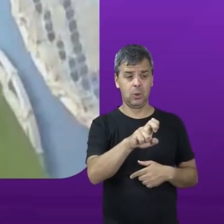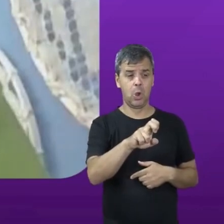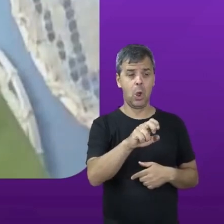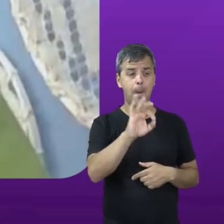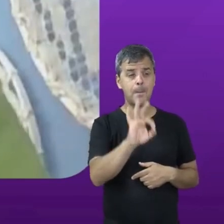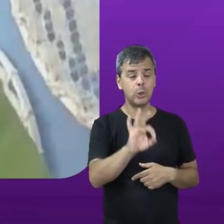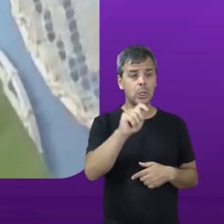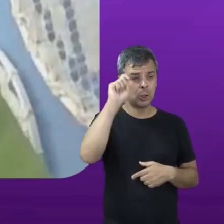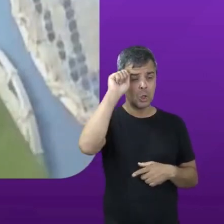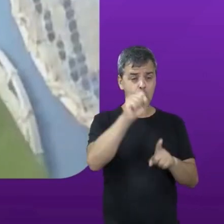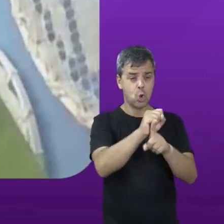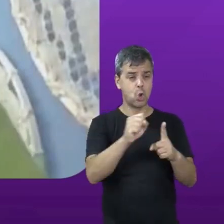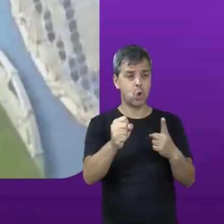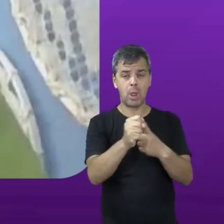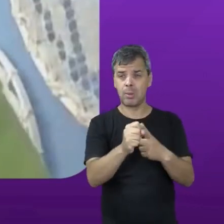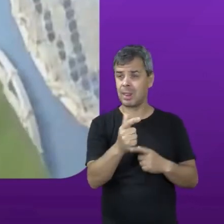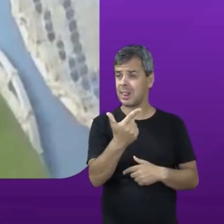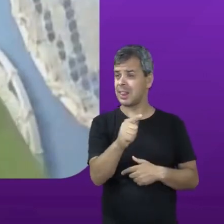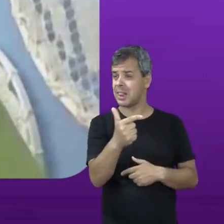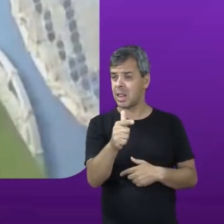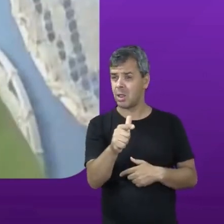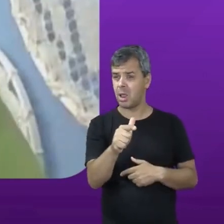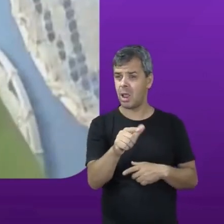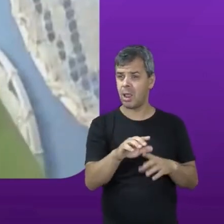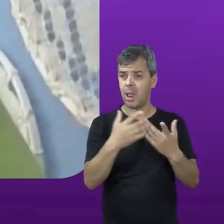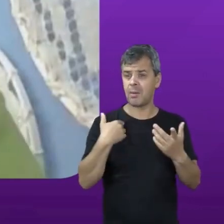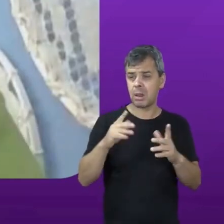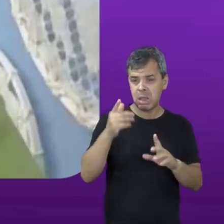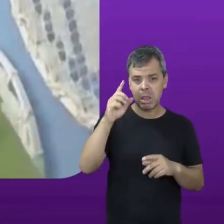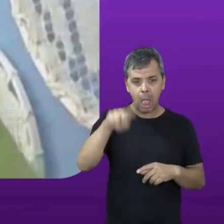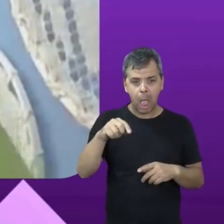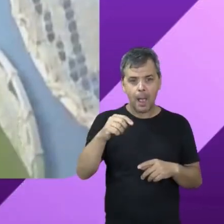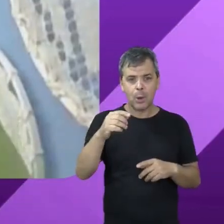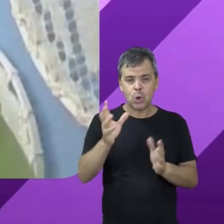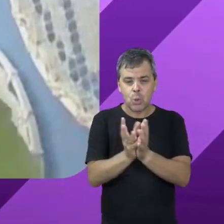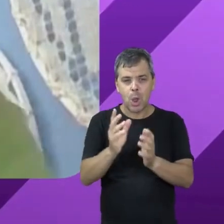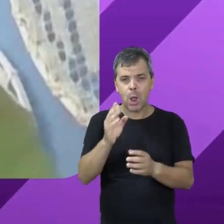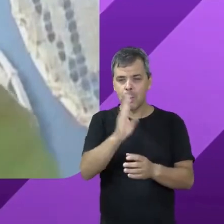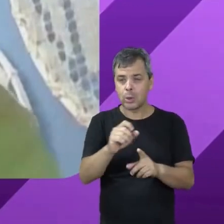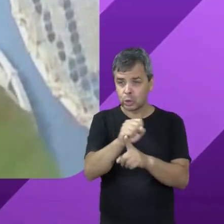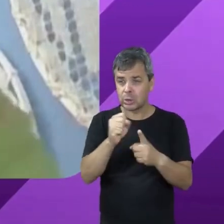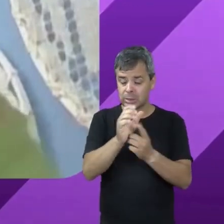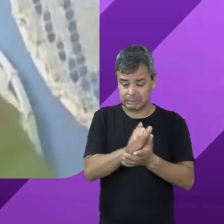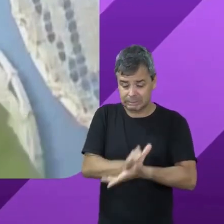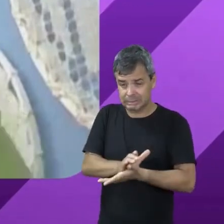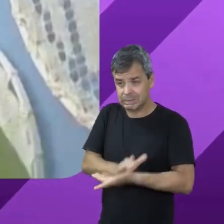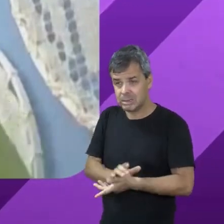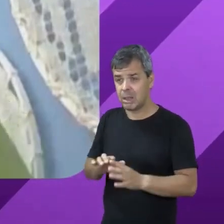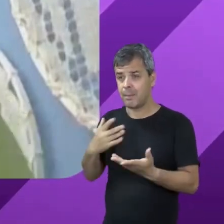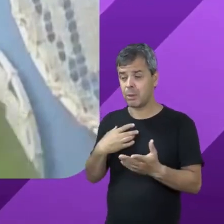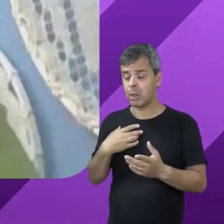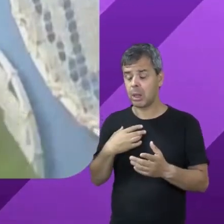brasileira, uma sociedade que não tem sequer unanimidade, que é racista. Então, nós vamos ver essa desigualdade inscrita